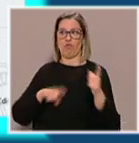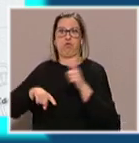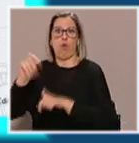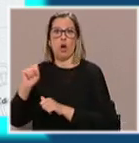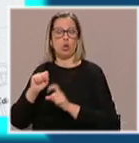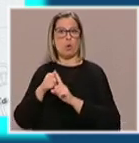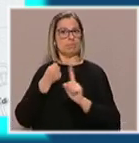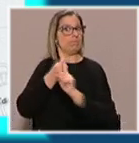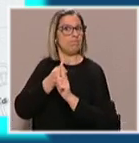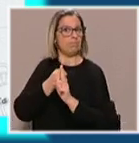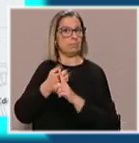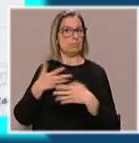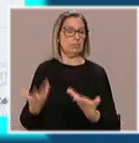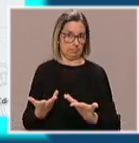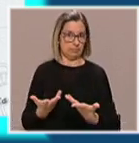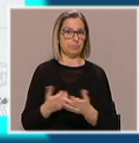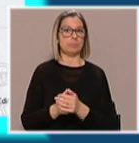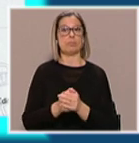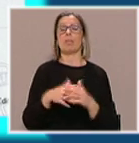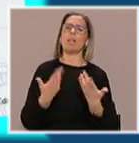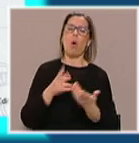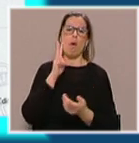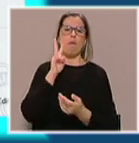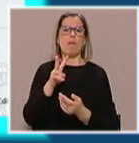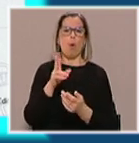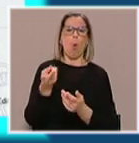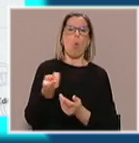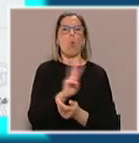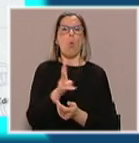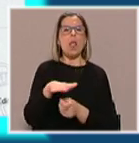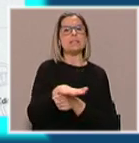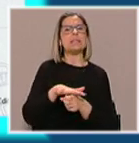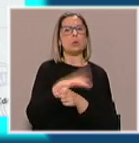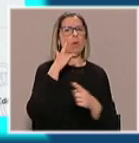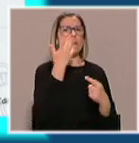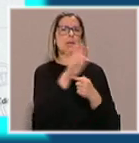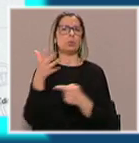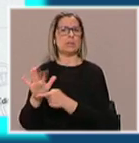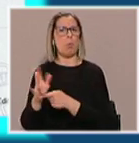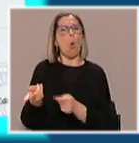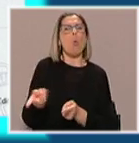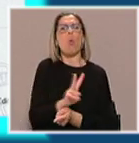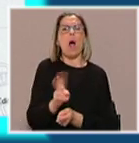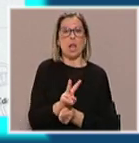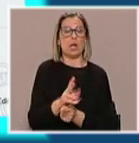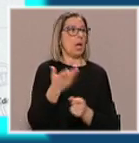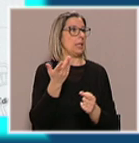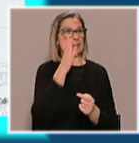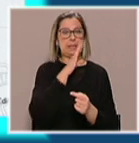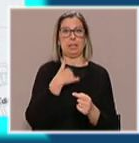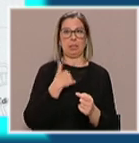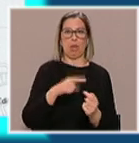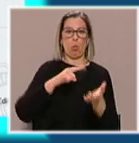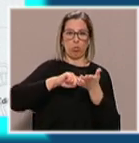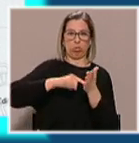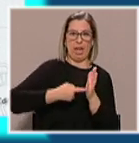algumas situações para ver qual é o sistema que será acionado. Quando nós temos uma prova ou um teste